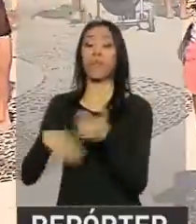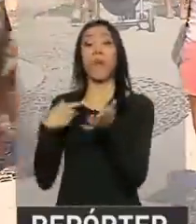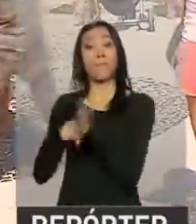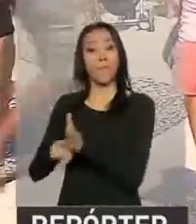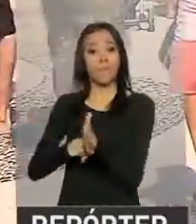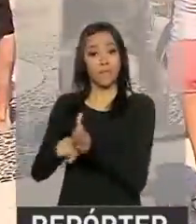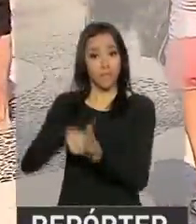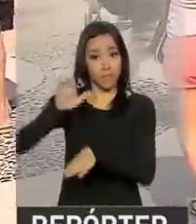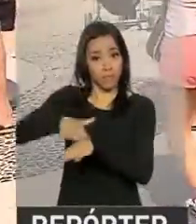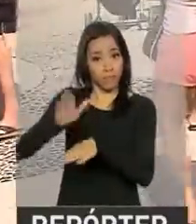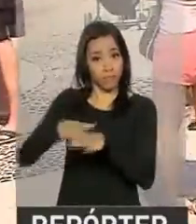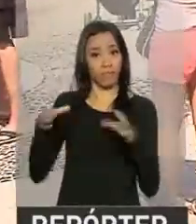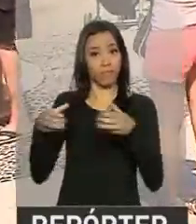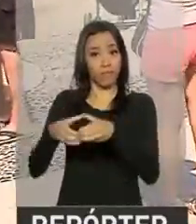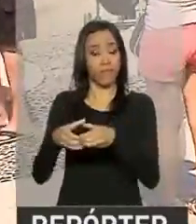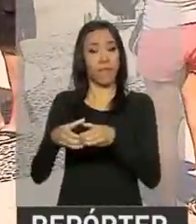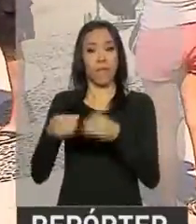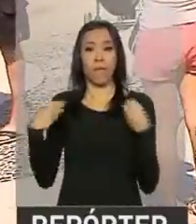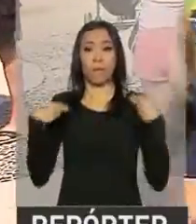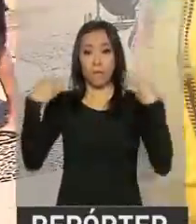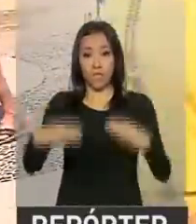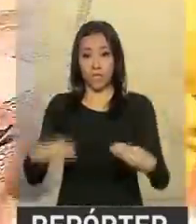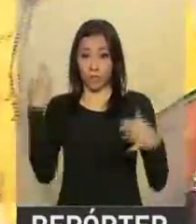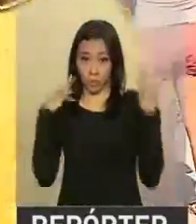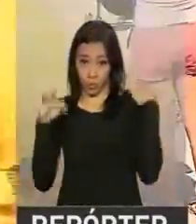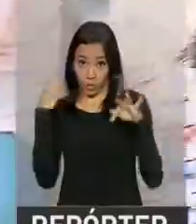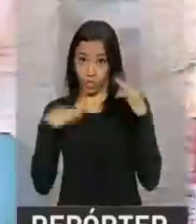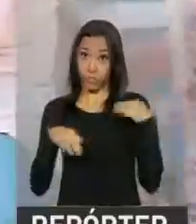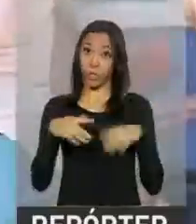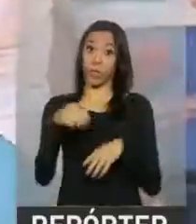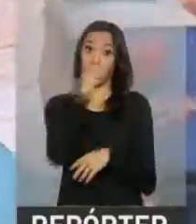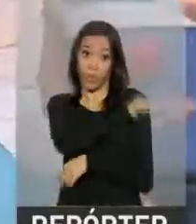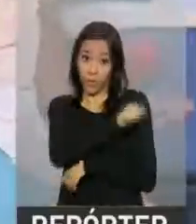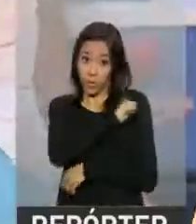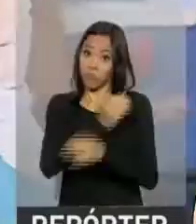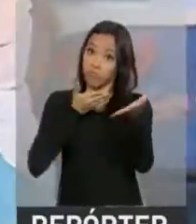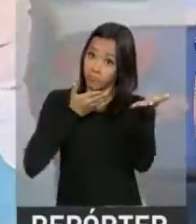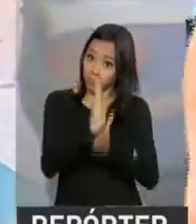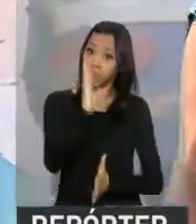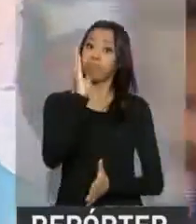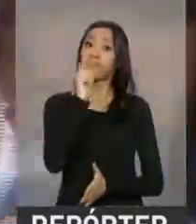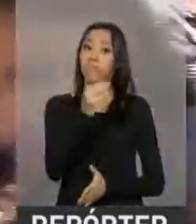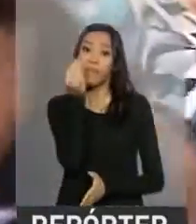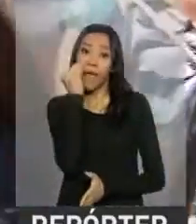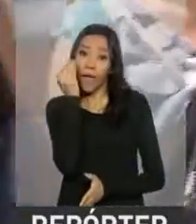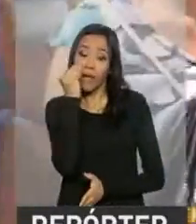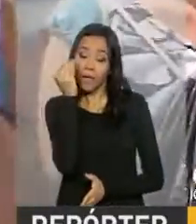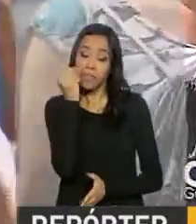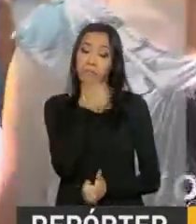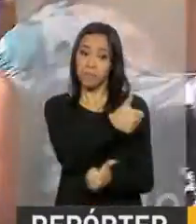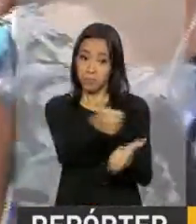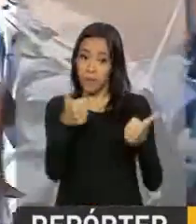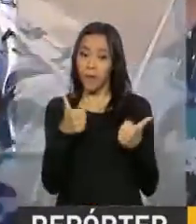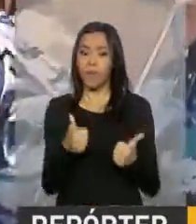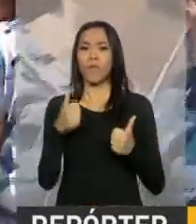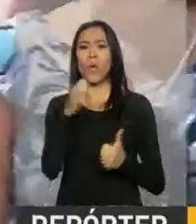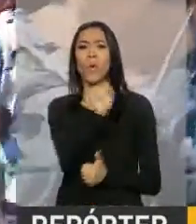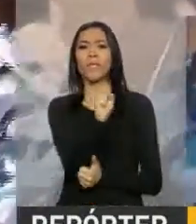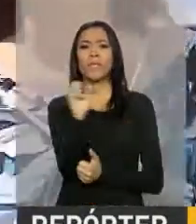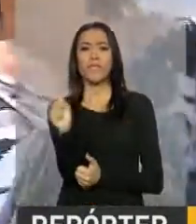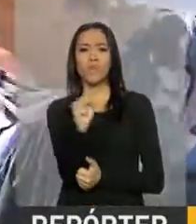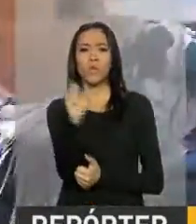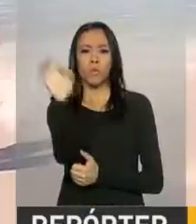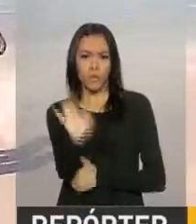pelo ministério do turismo mostrou que o rio passou no teste olímpico de acordo com o levantamento quase 88 por cento dos turistas